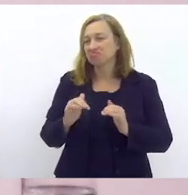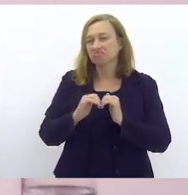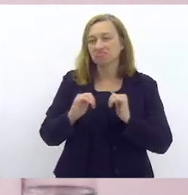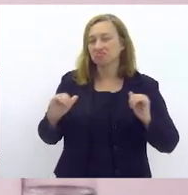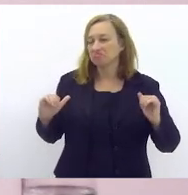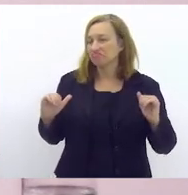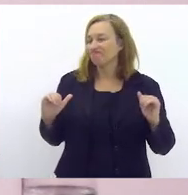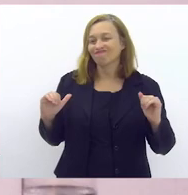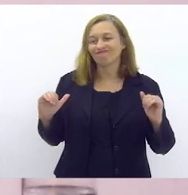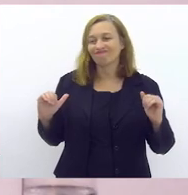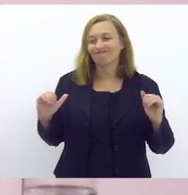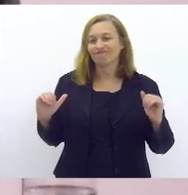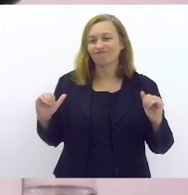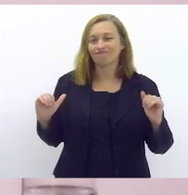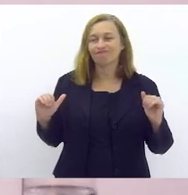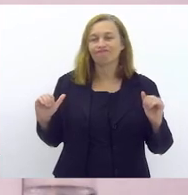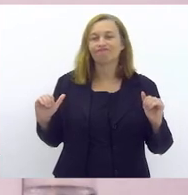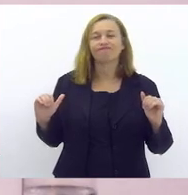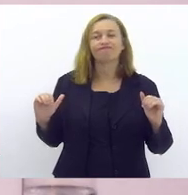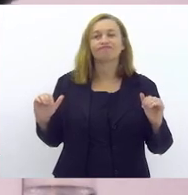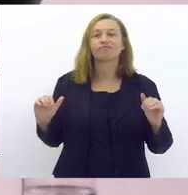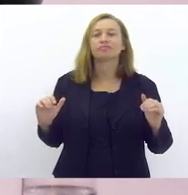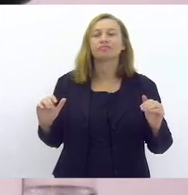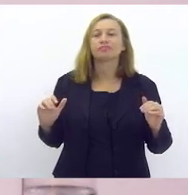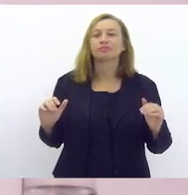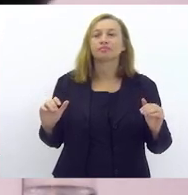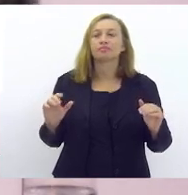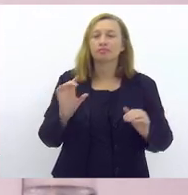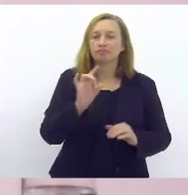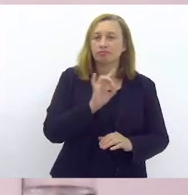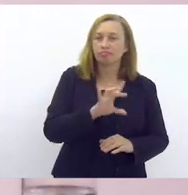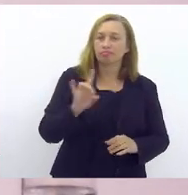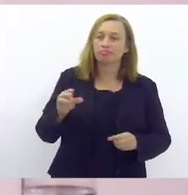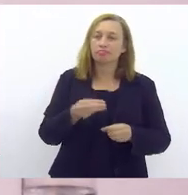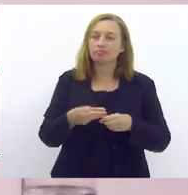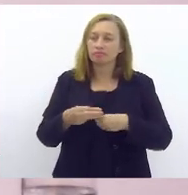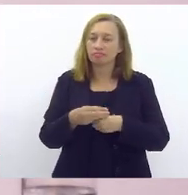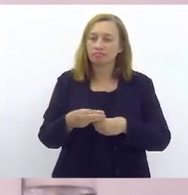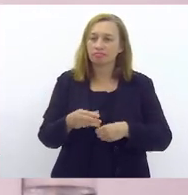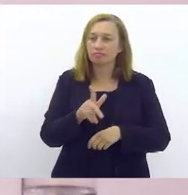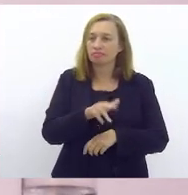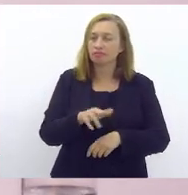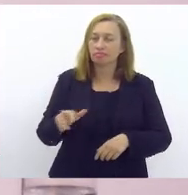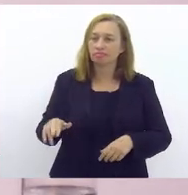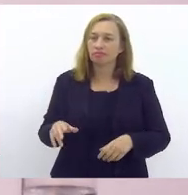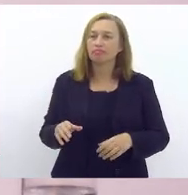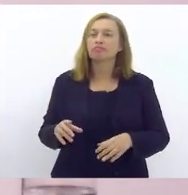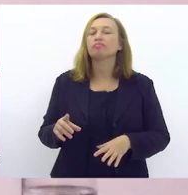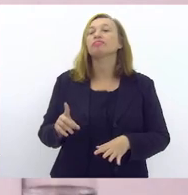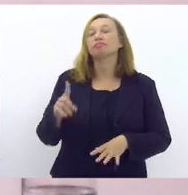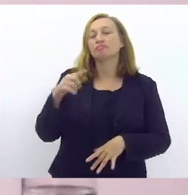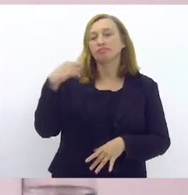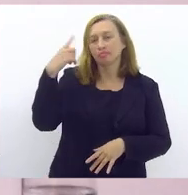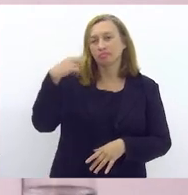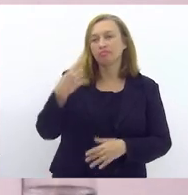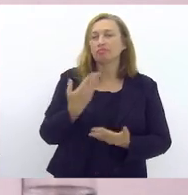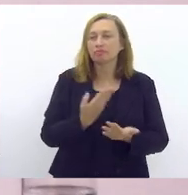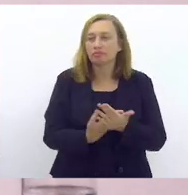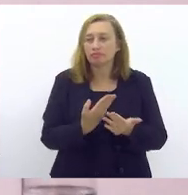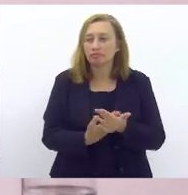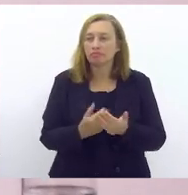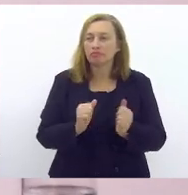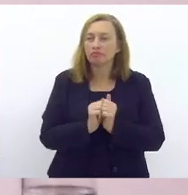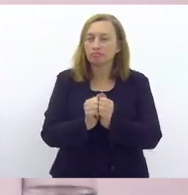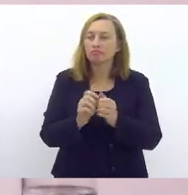diferença. Entendeu? Há uma questão em cada município, cada diferente, os advogados têm que estudar cada caso particular e todos nós nos